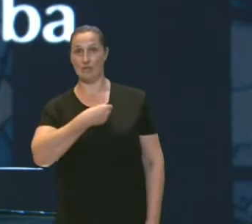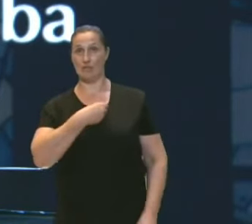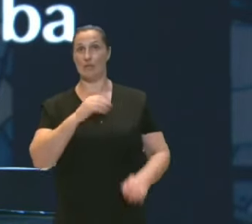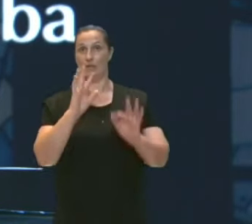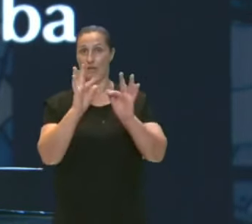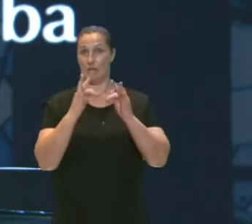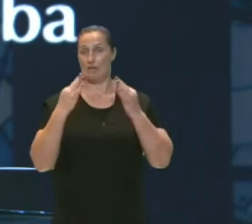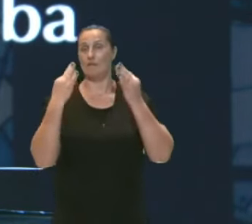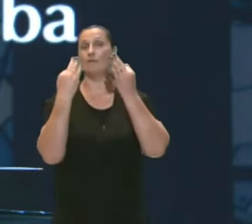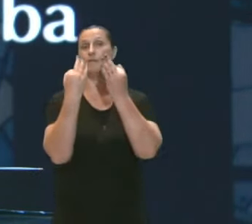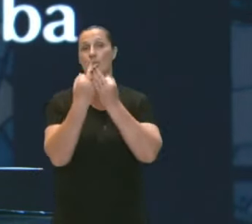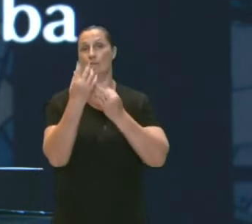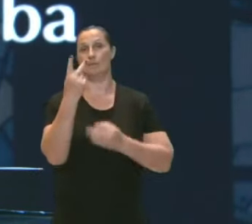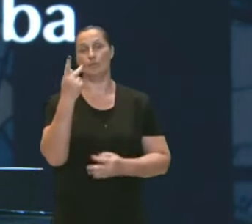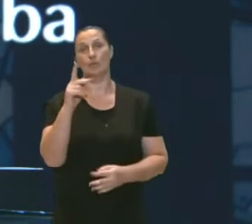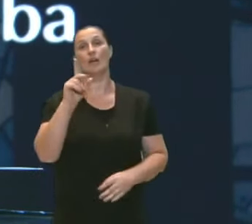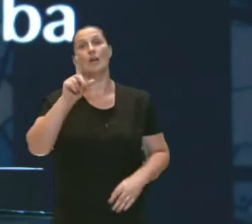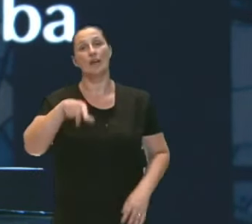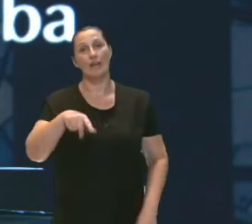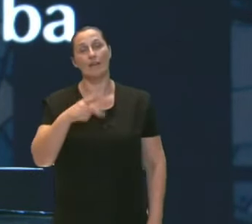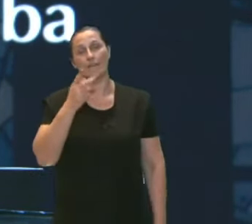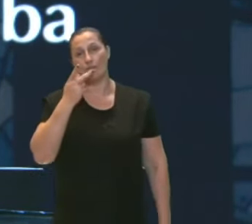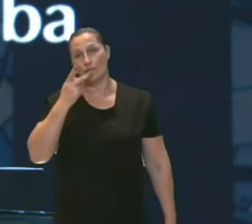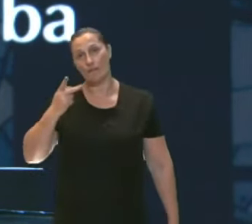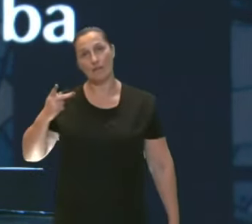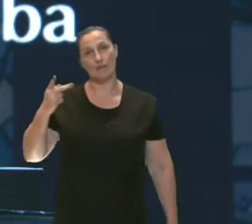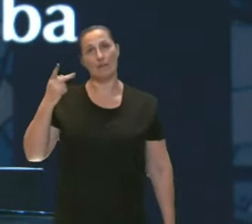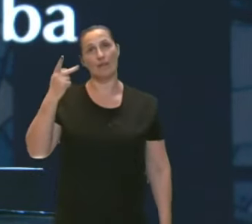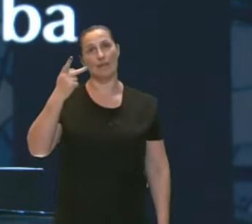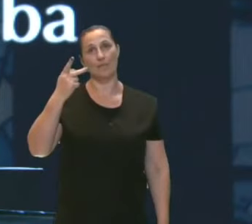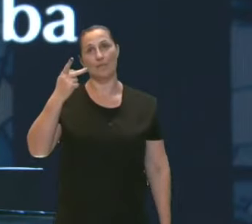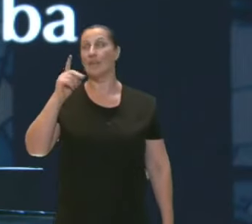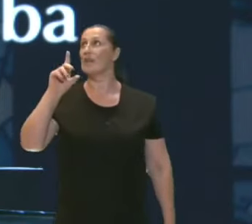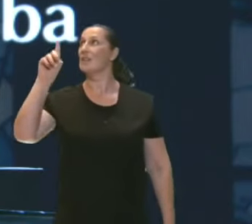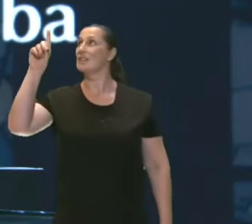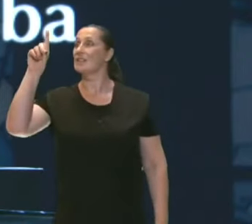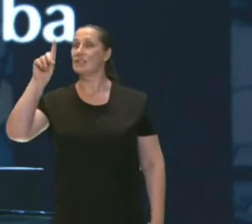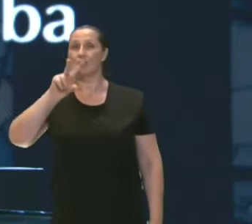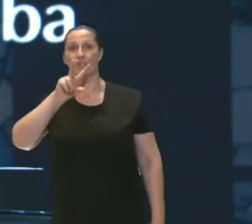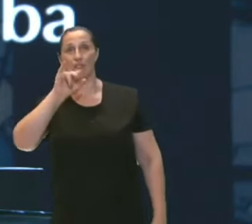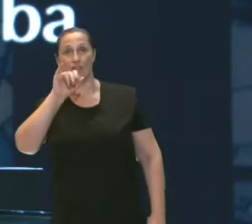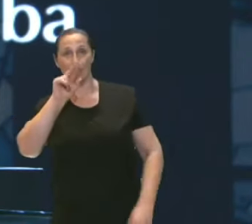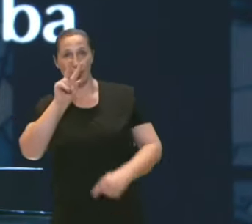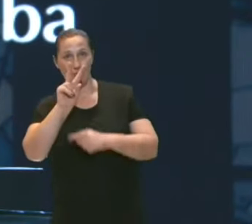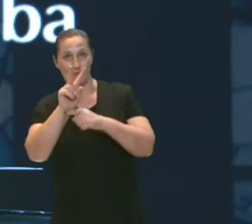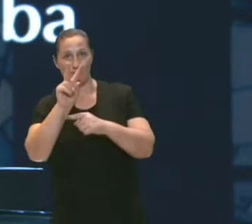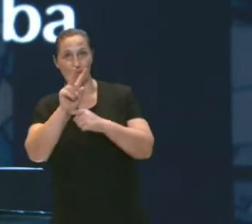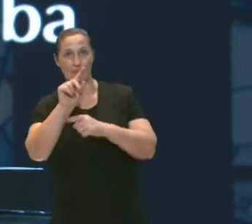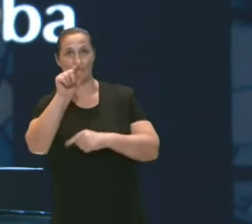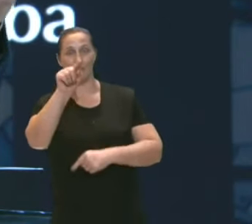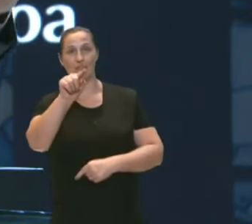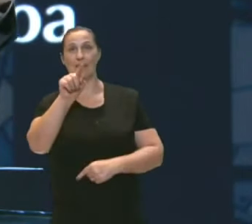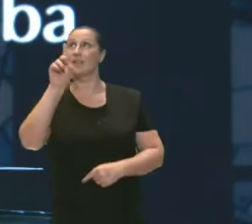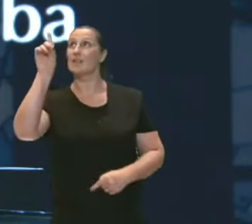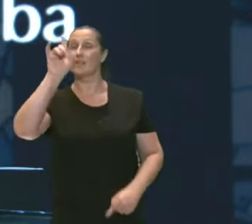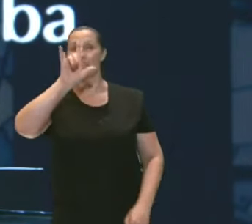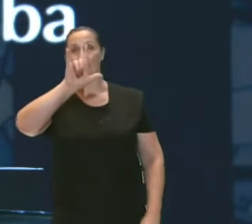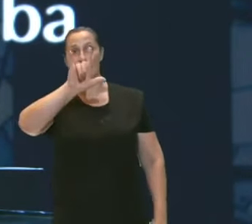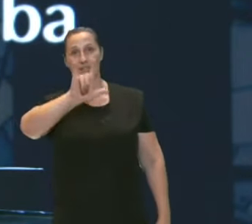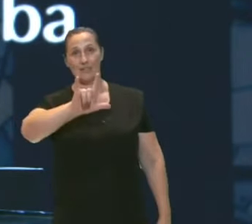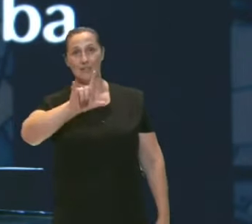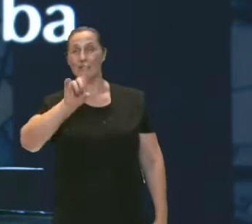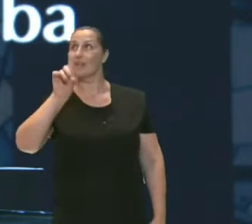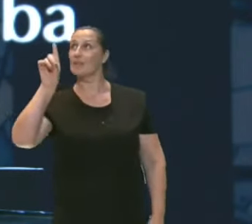teus queridos, é dizer, Deus vai cuidar de você. Deus te ama. Deus tem um